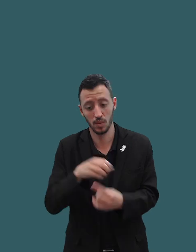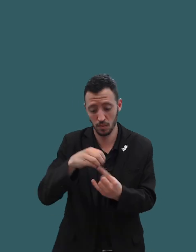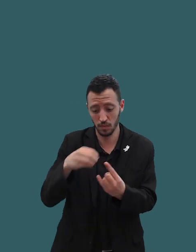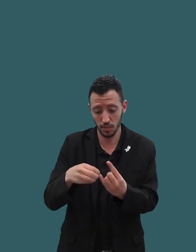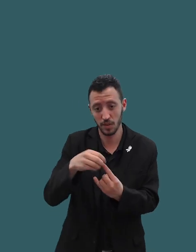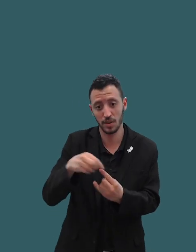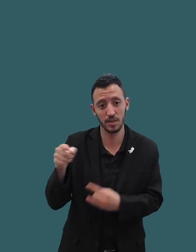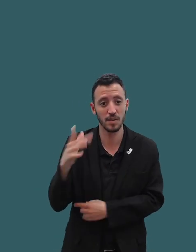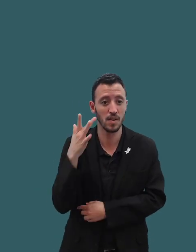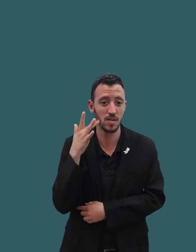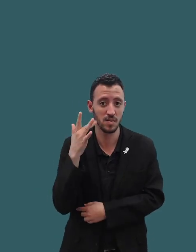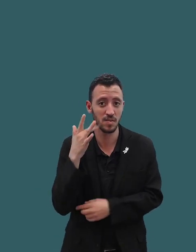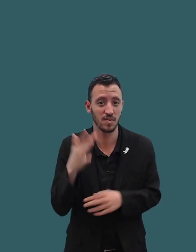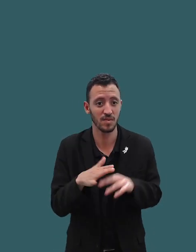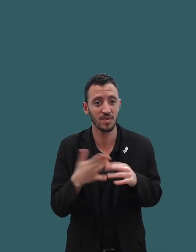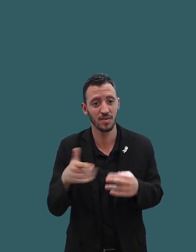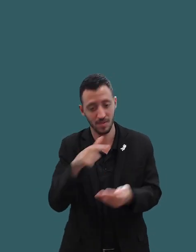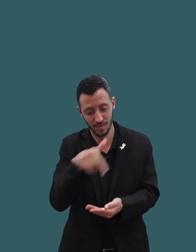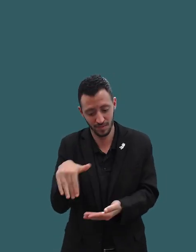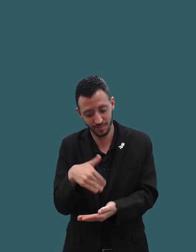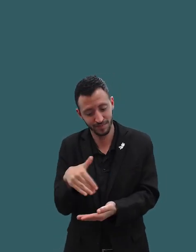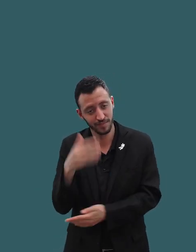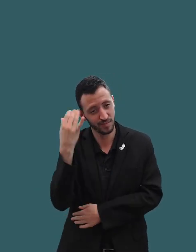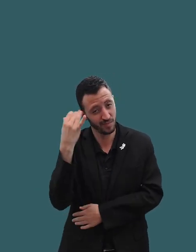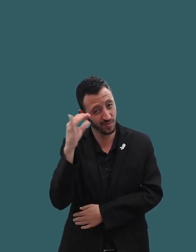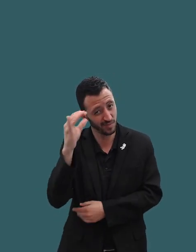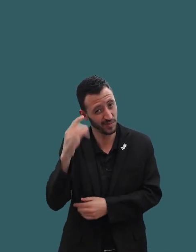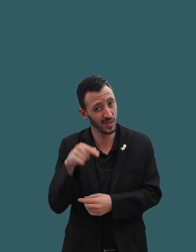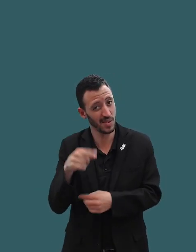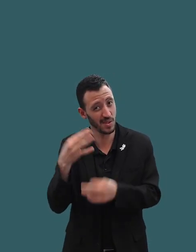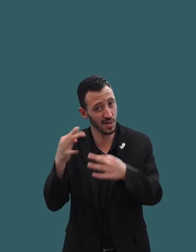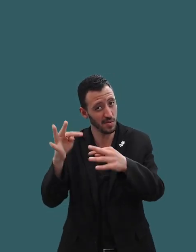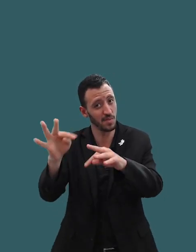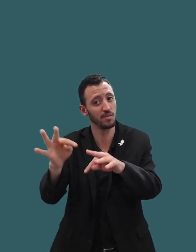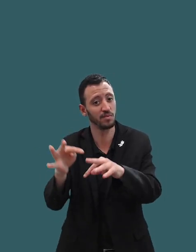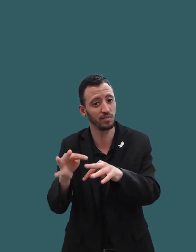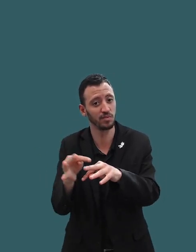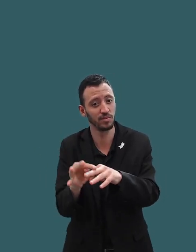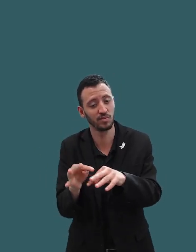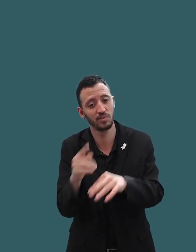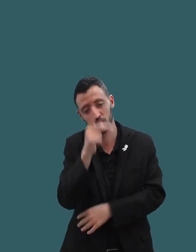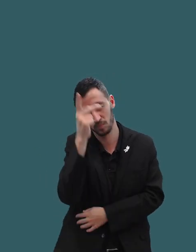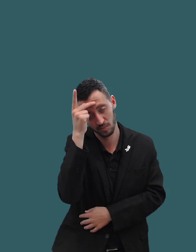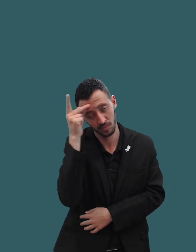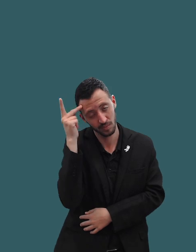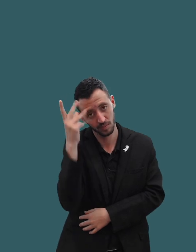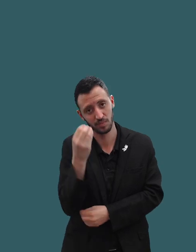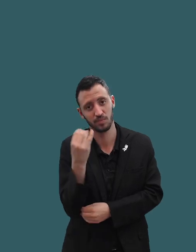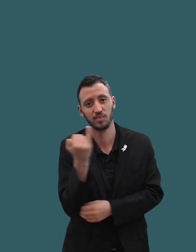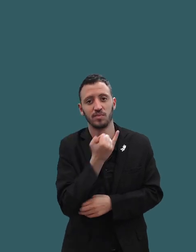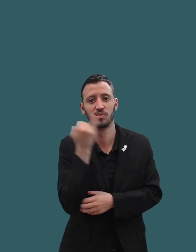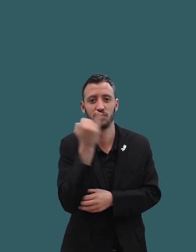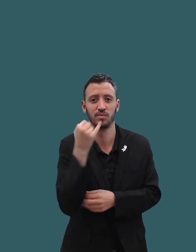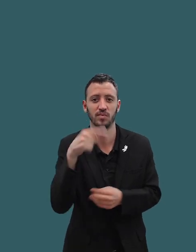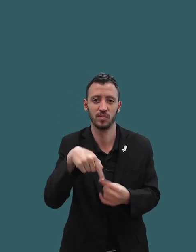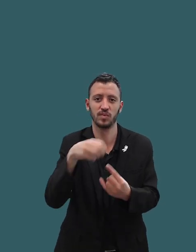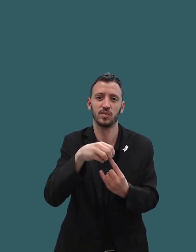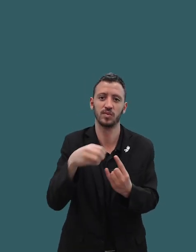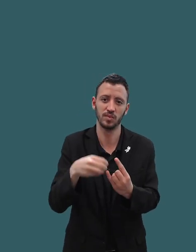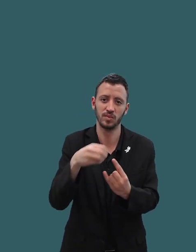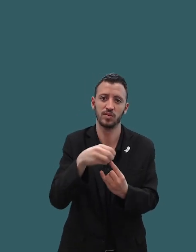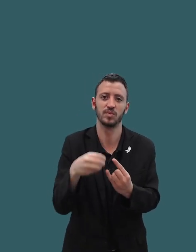Fiocruz Ceará, então secretário de Ciência e Tecnologia, então uma pessoa muito importante para a